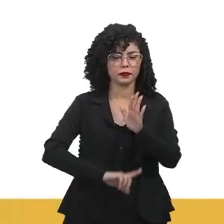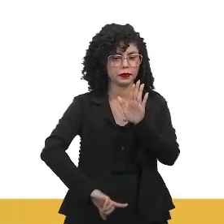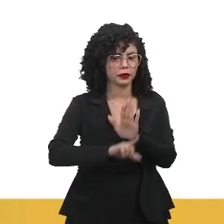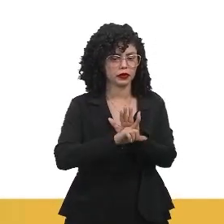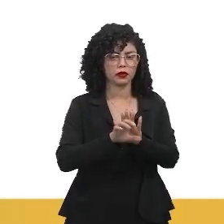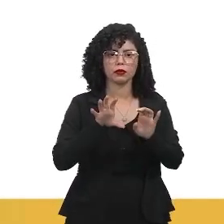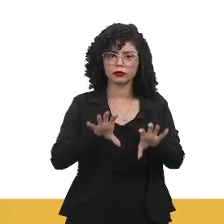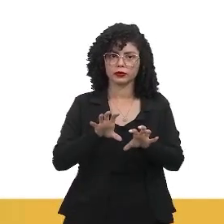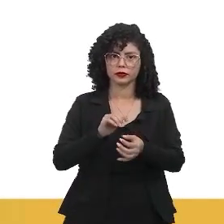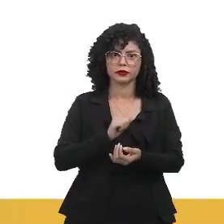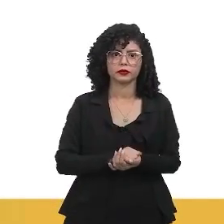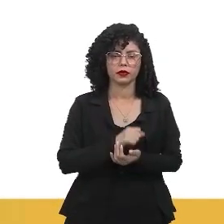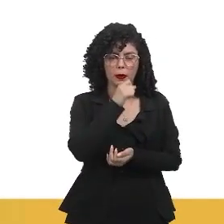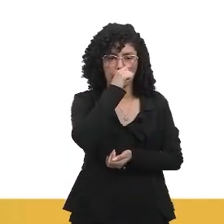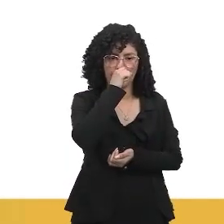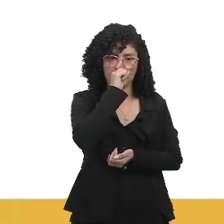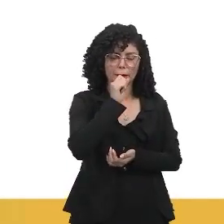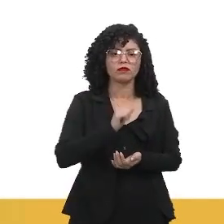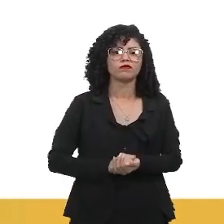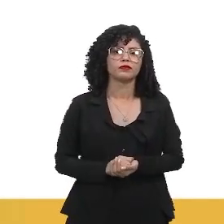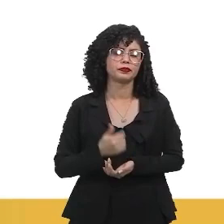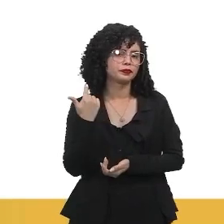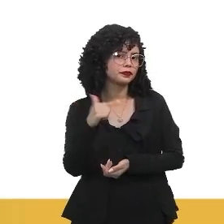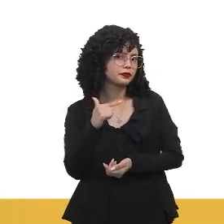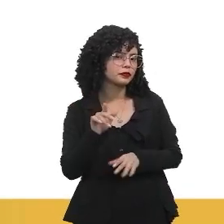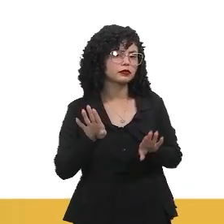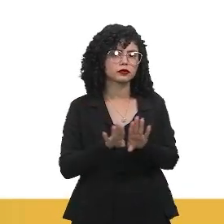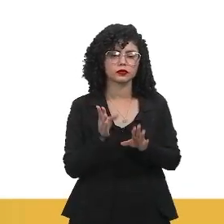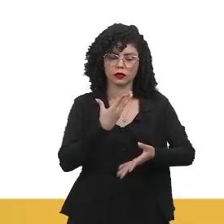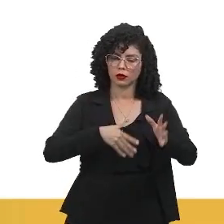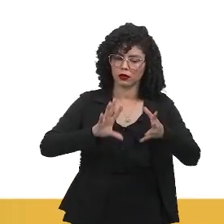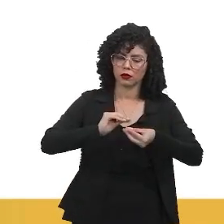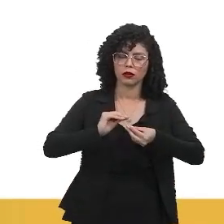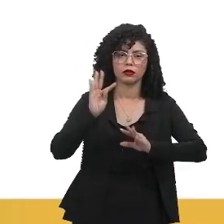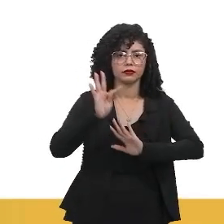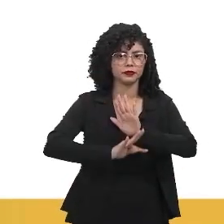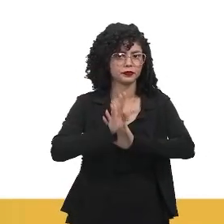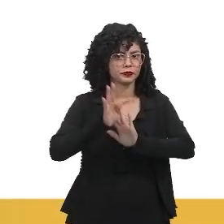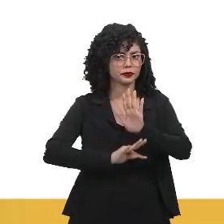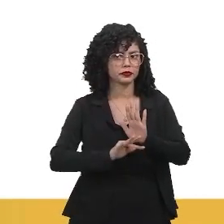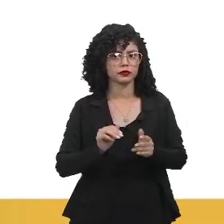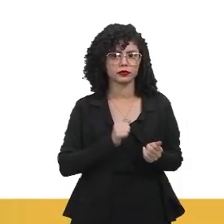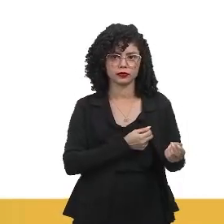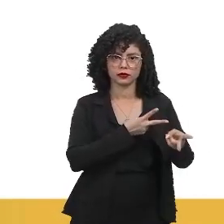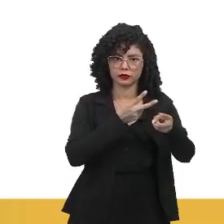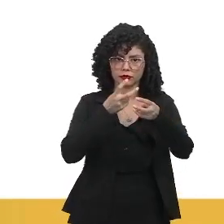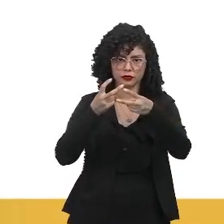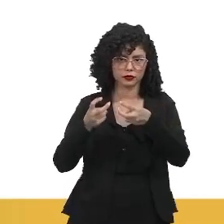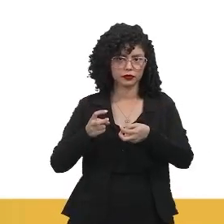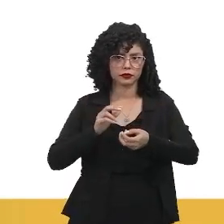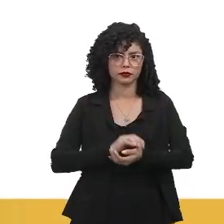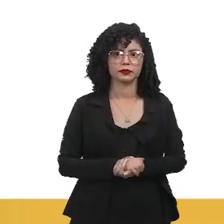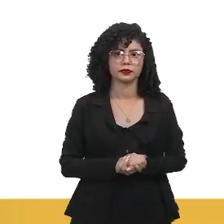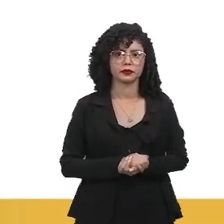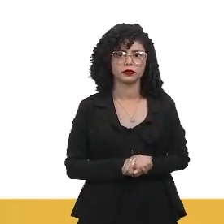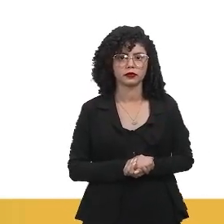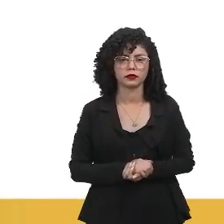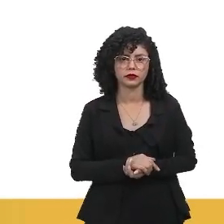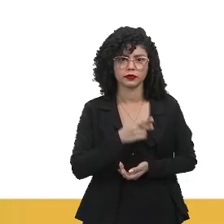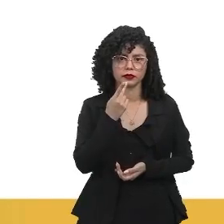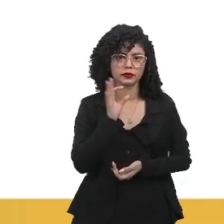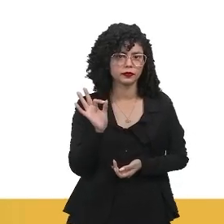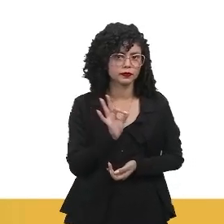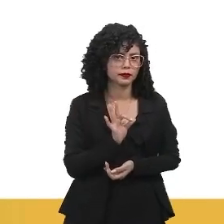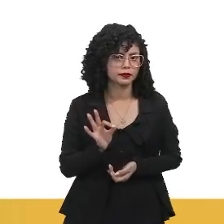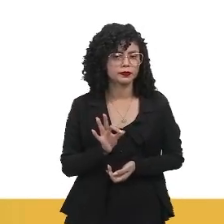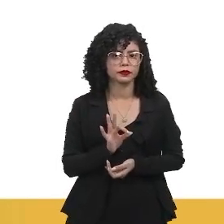este motivo. Mas, embora que você não tenha esse resumo do texto, se você notar, o texto em nenhum momento